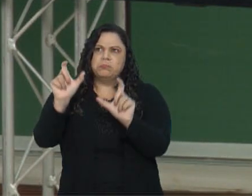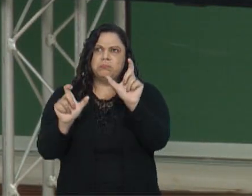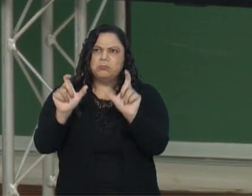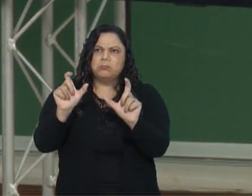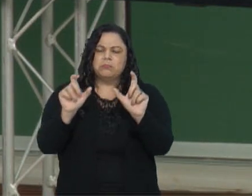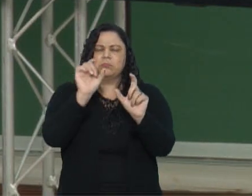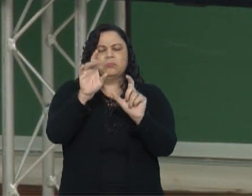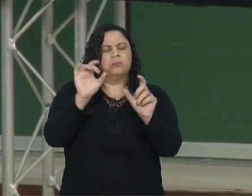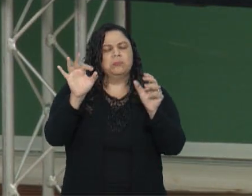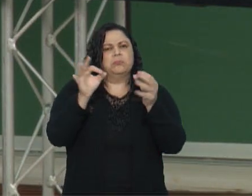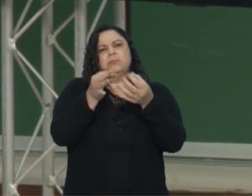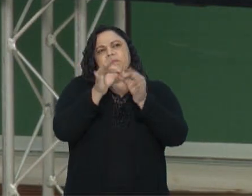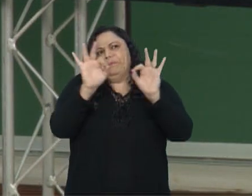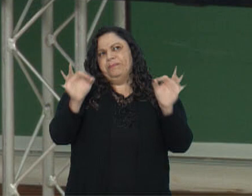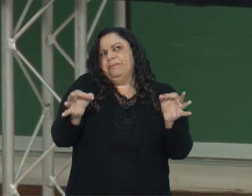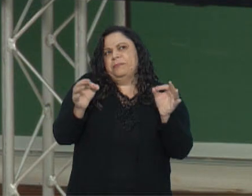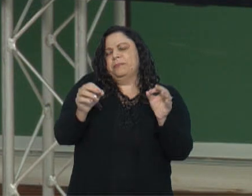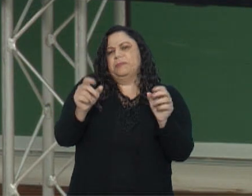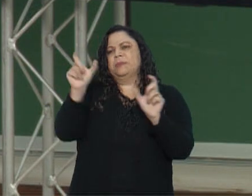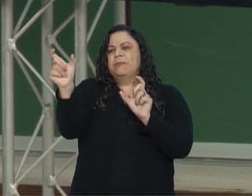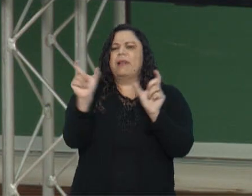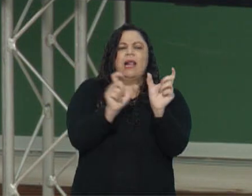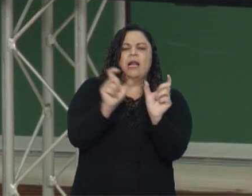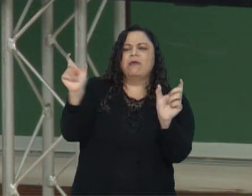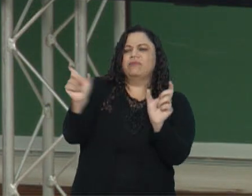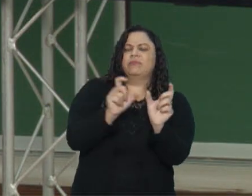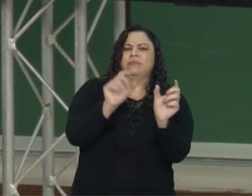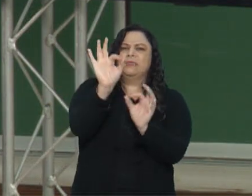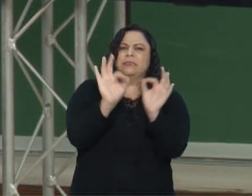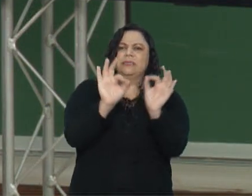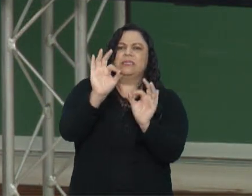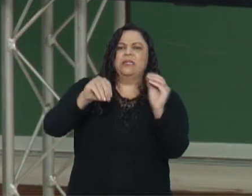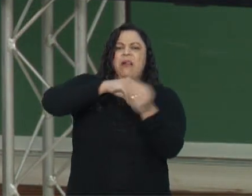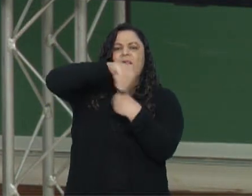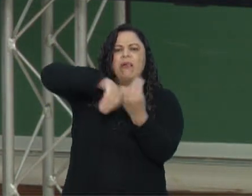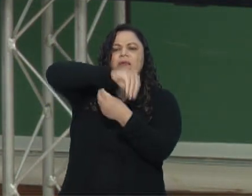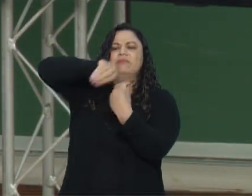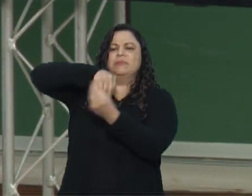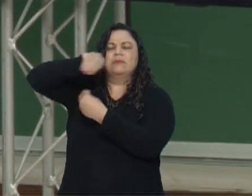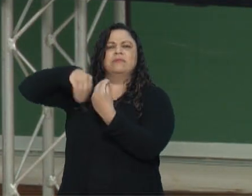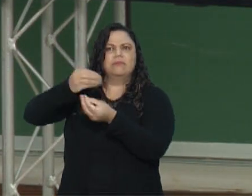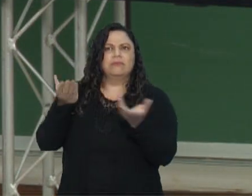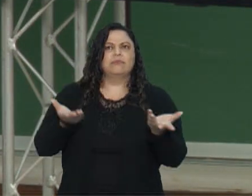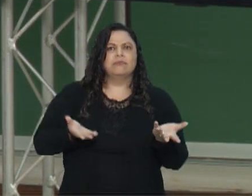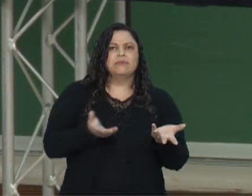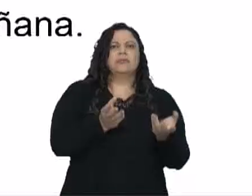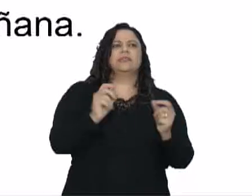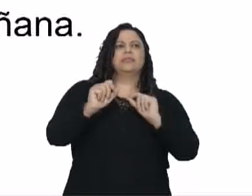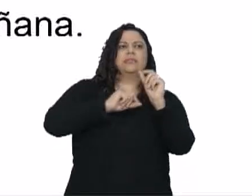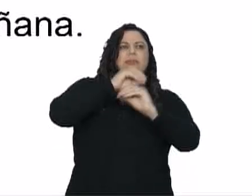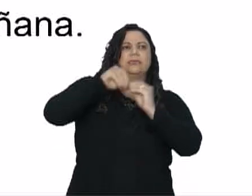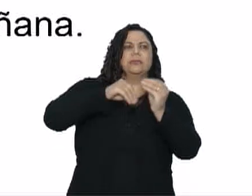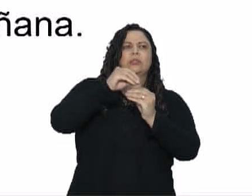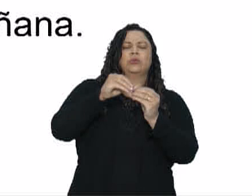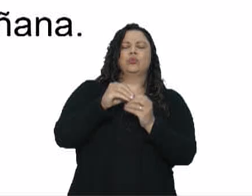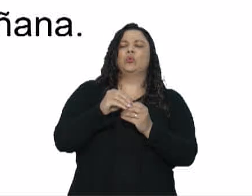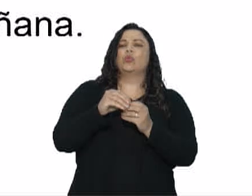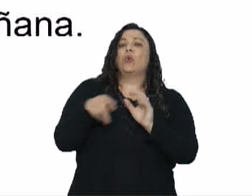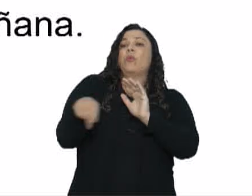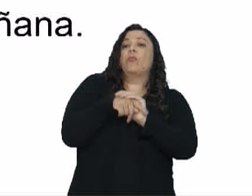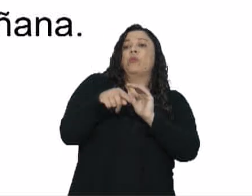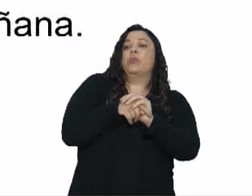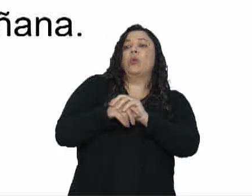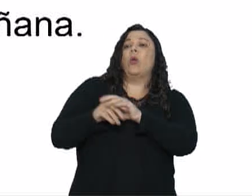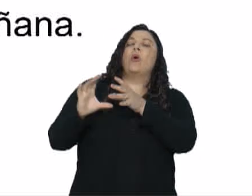simplesmente palavras colocadas uma ao lado da outra. Qual é a ideia? São palavras que pertencem ao contexto de Espanha. Olha